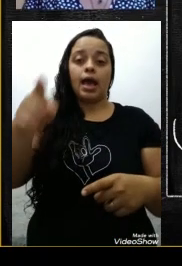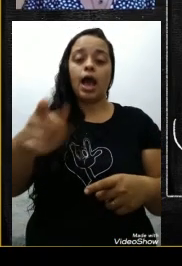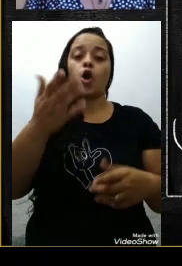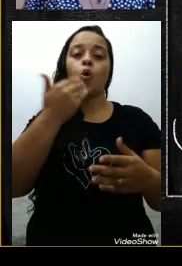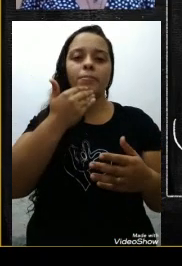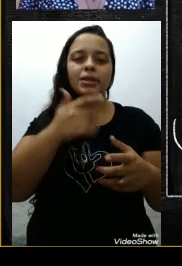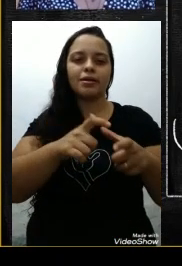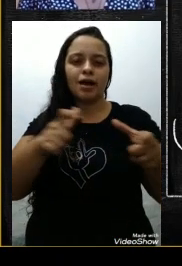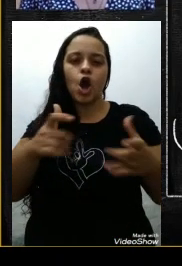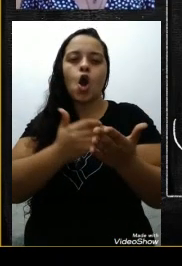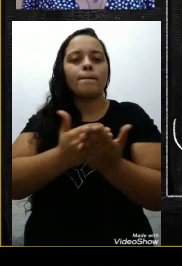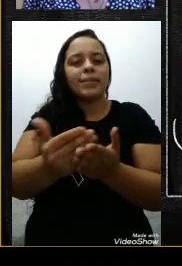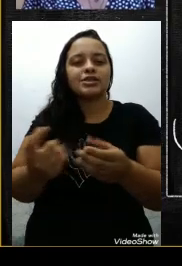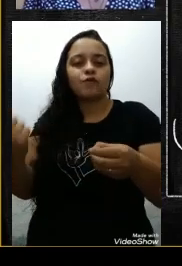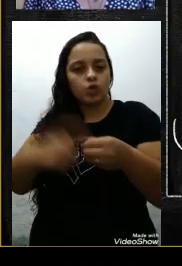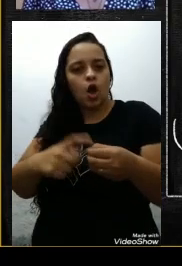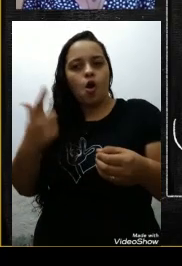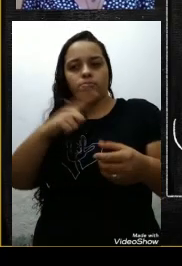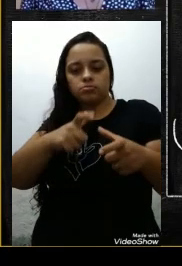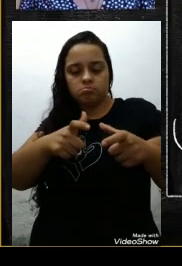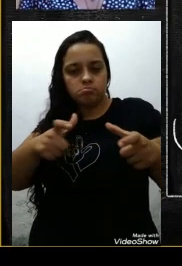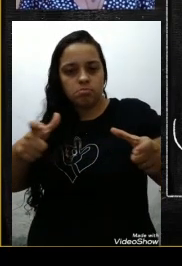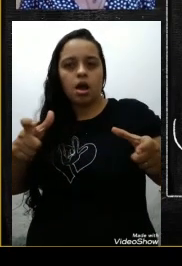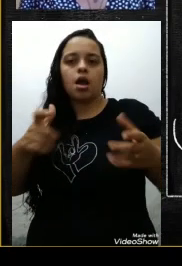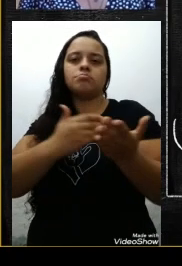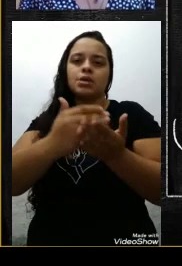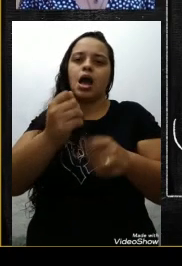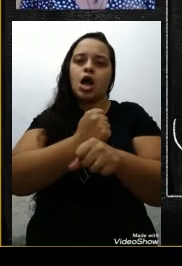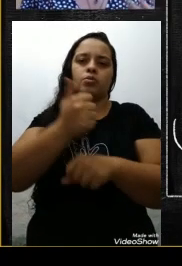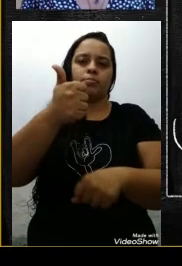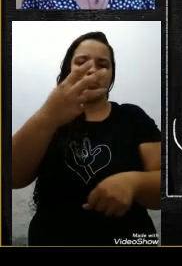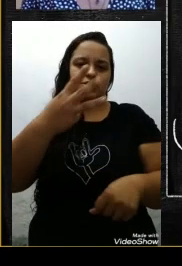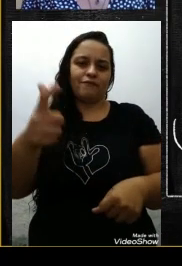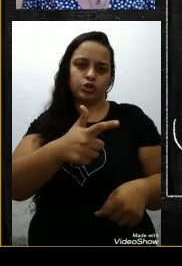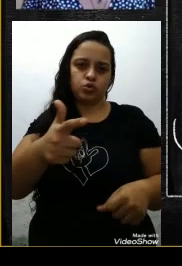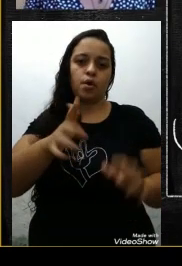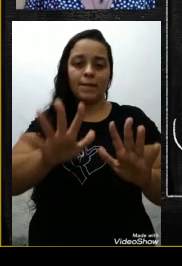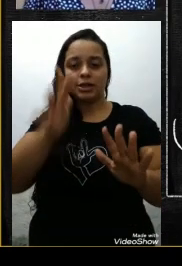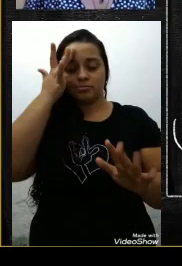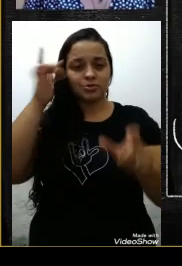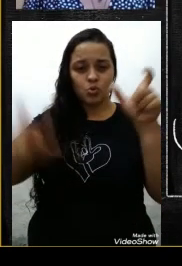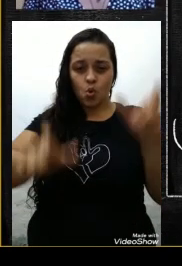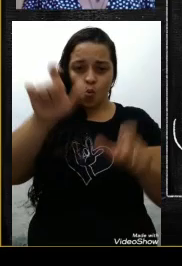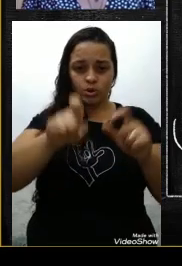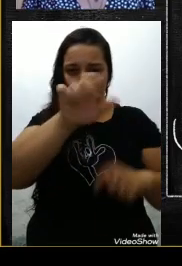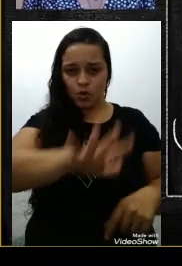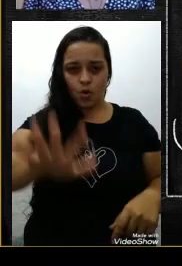começar a voltar à normalidade em torno do ano de 1322, mas vai deixar uma população